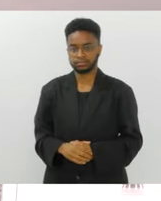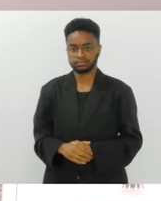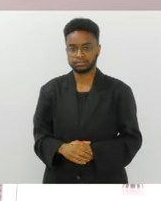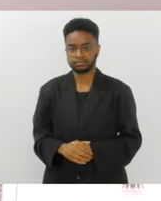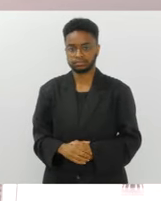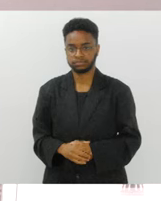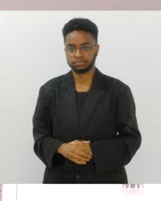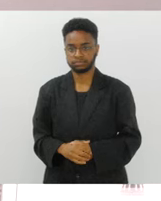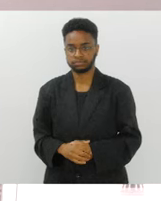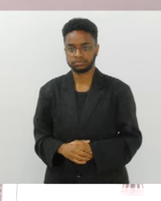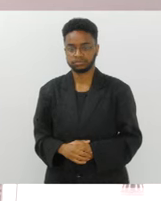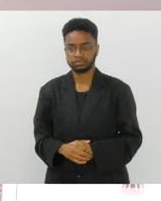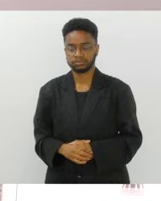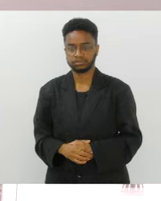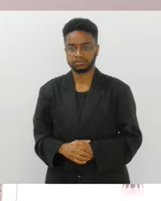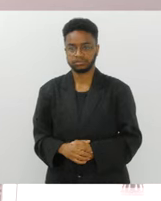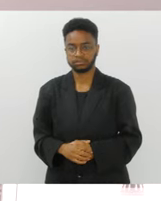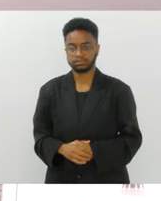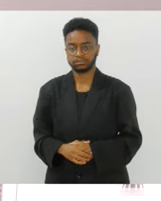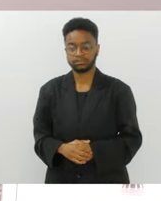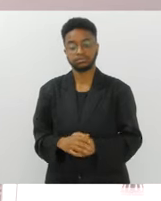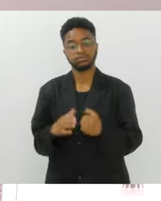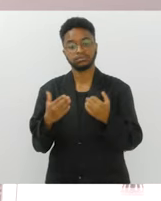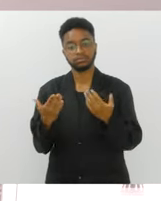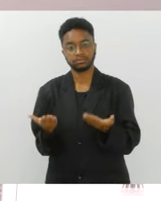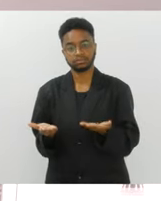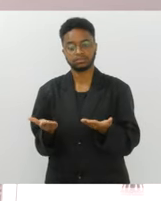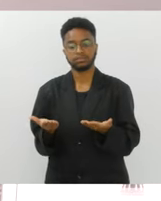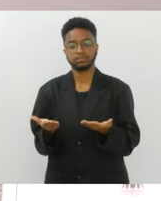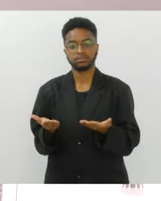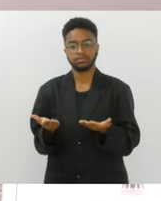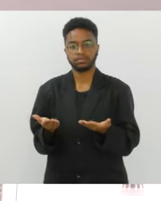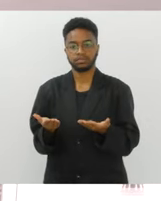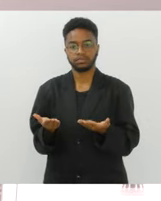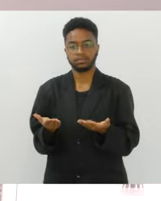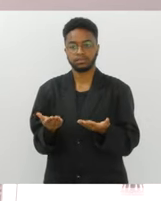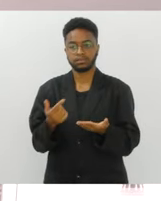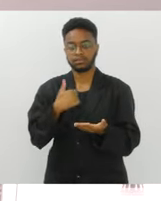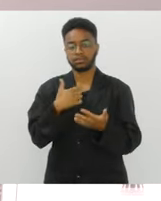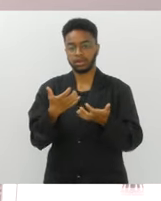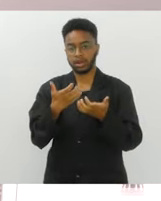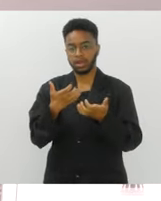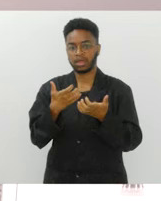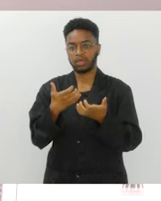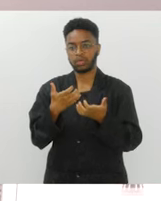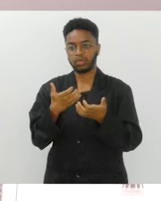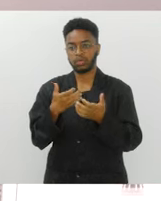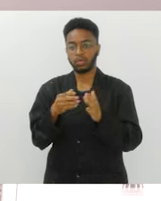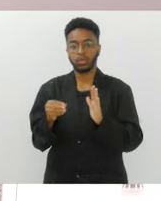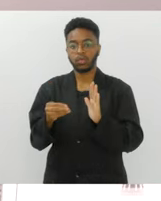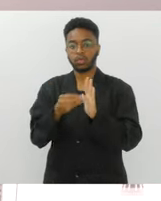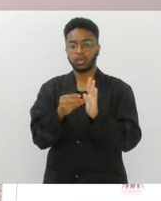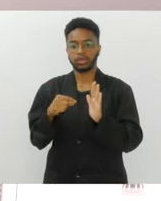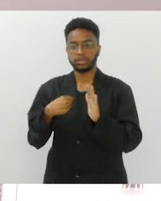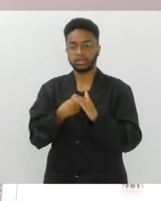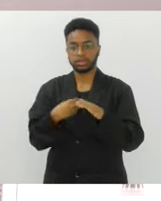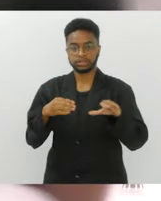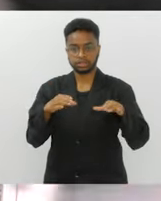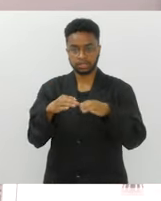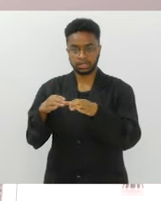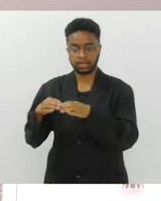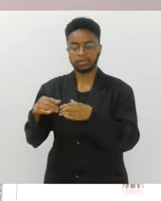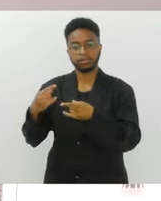daquela estação da Central do Brasil. Então, portanto, quero colocar não só a nossa equipe, que veio aqui de